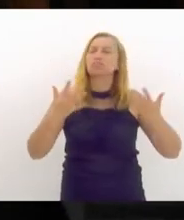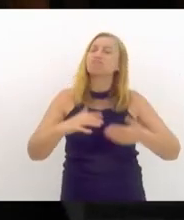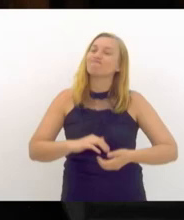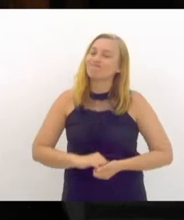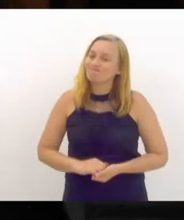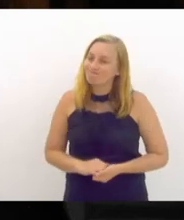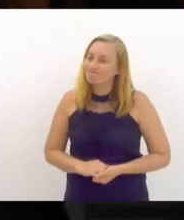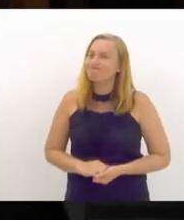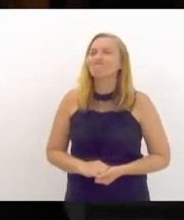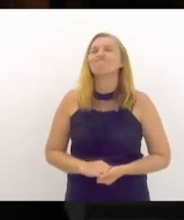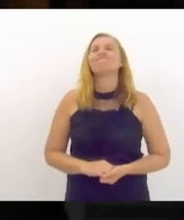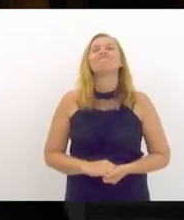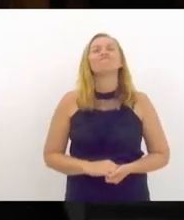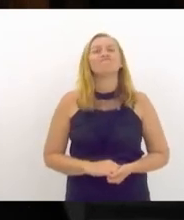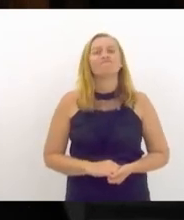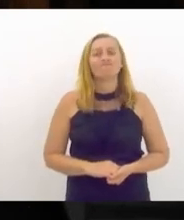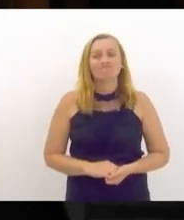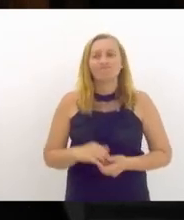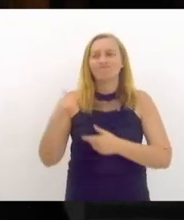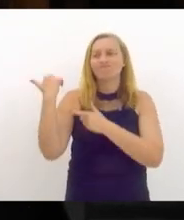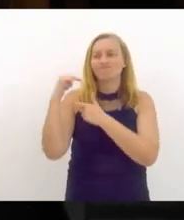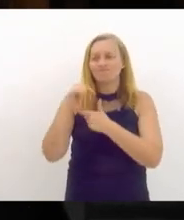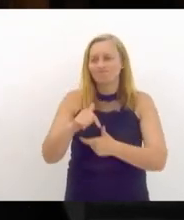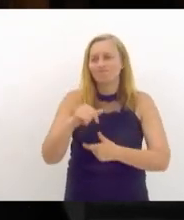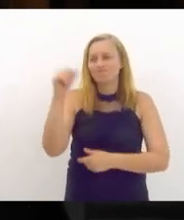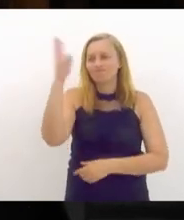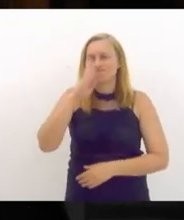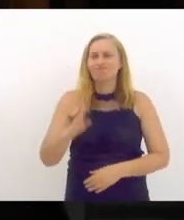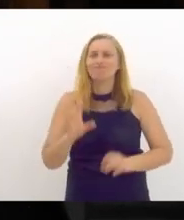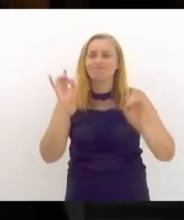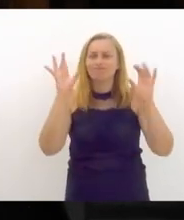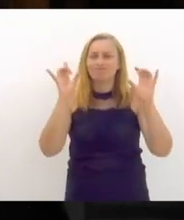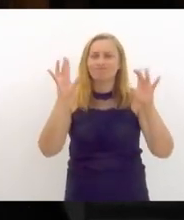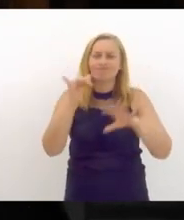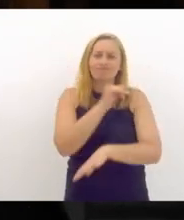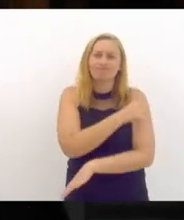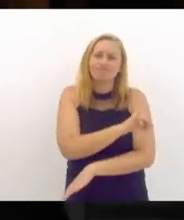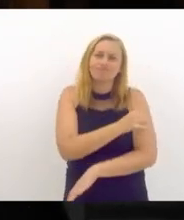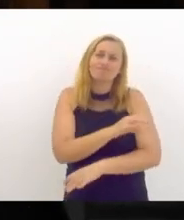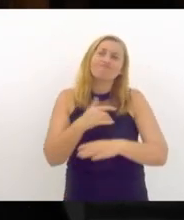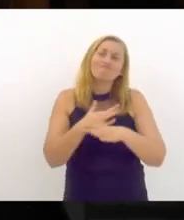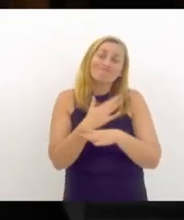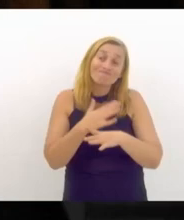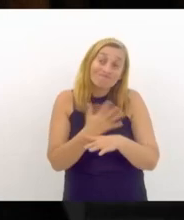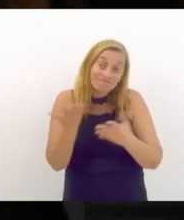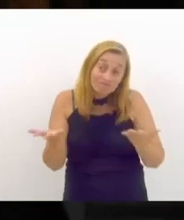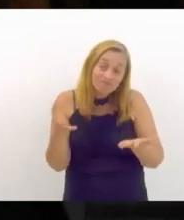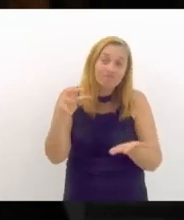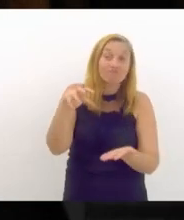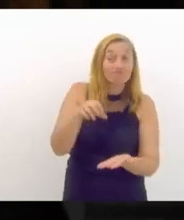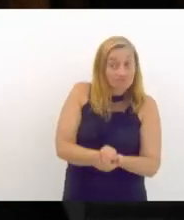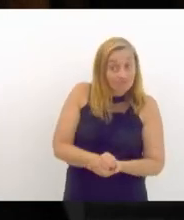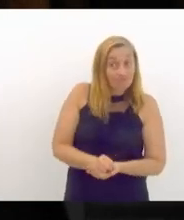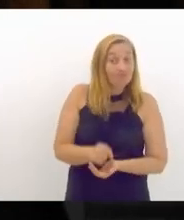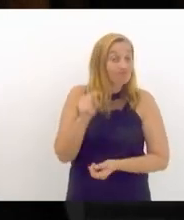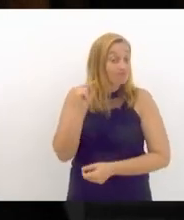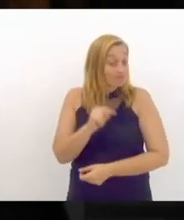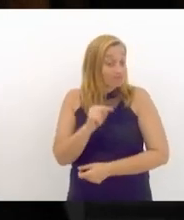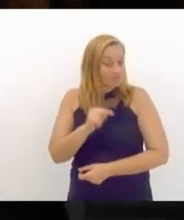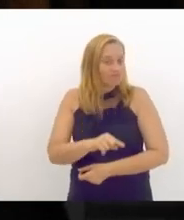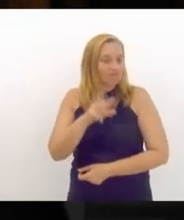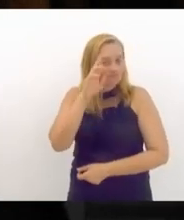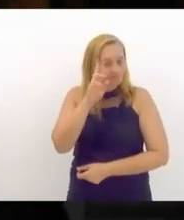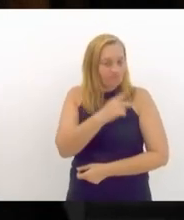né, que é tradicional no Brasil, em especial na cidade do Rio de Janeiro. Fica aqui registrado,